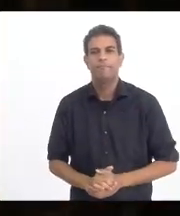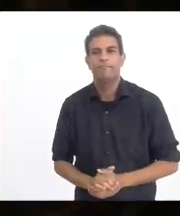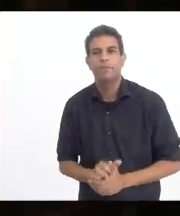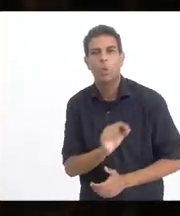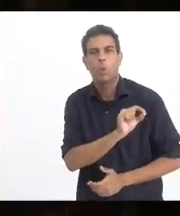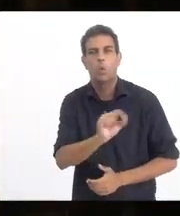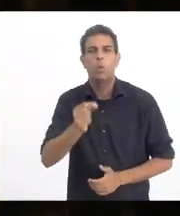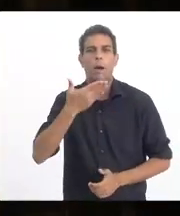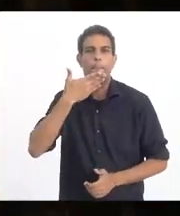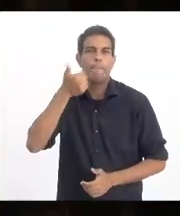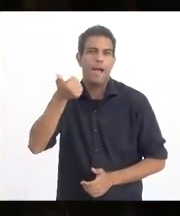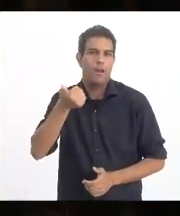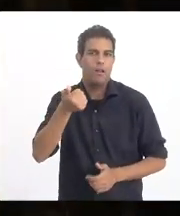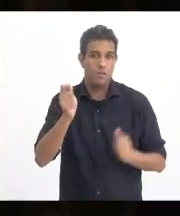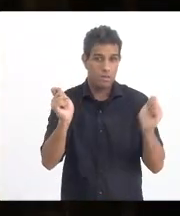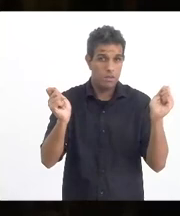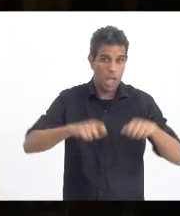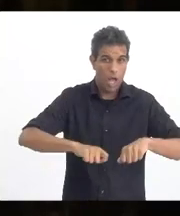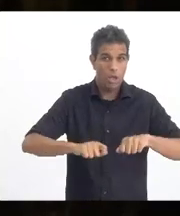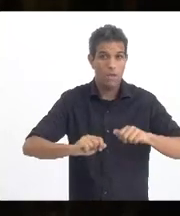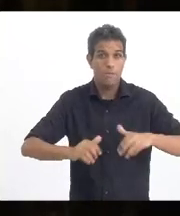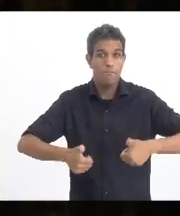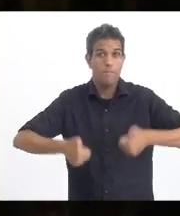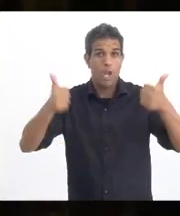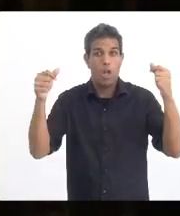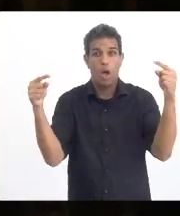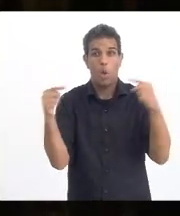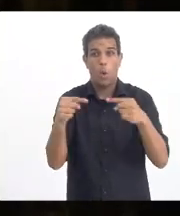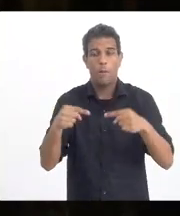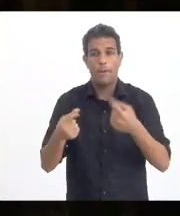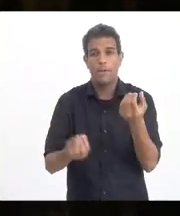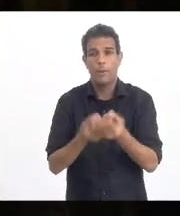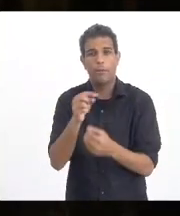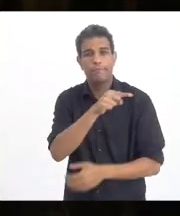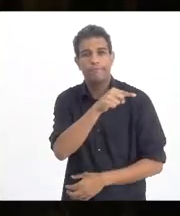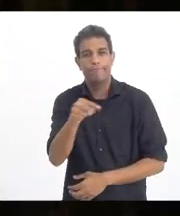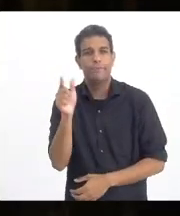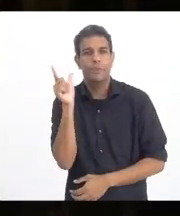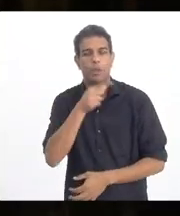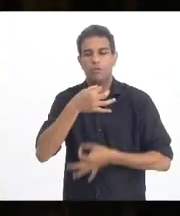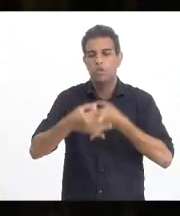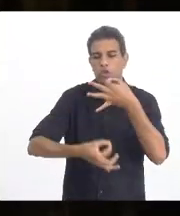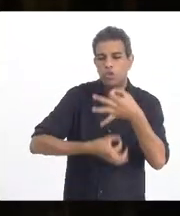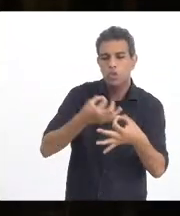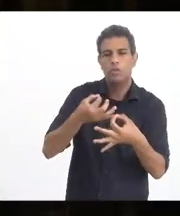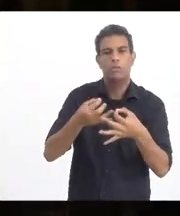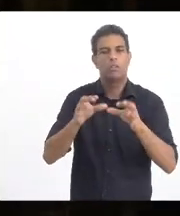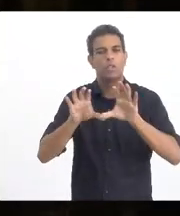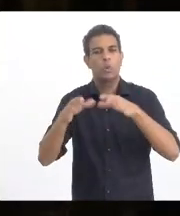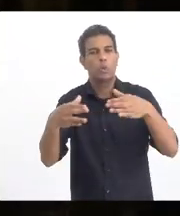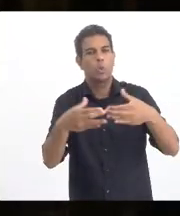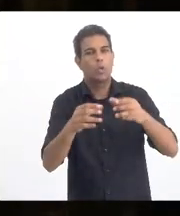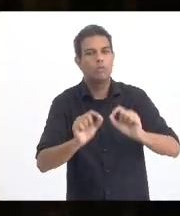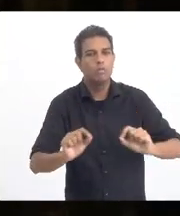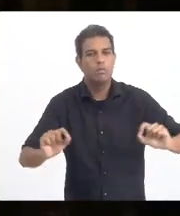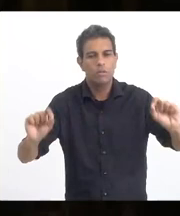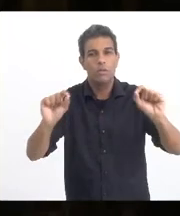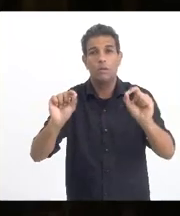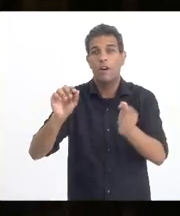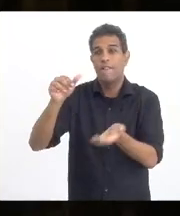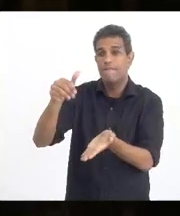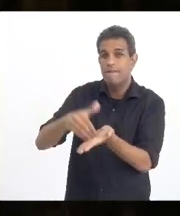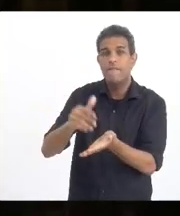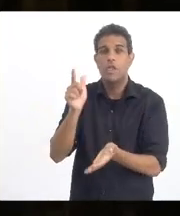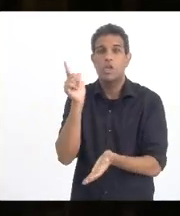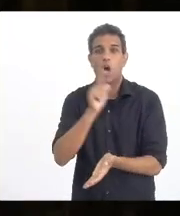o melhor possível. Não o melhor dos mundos, mas é o melhor possível. Quanto a algumas críticas, ah, o governo esperou chegar no final